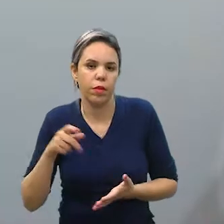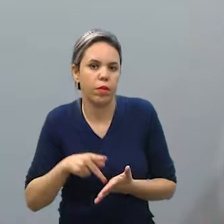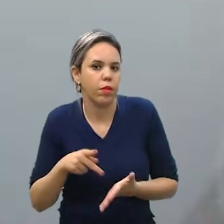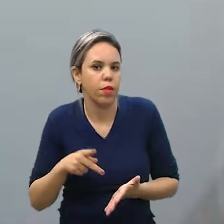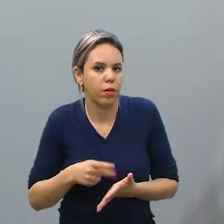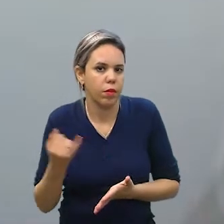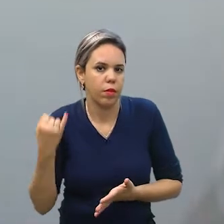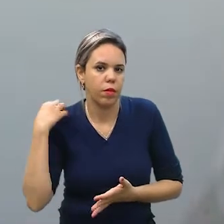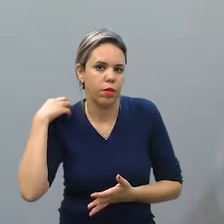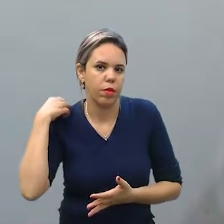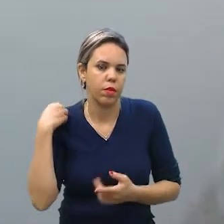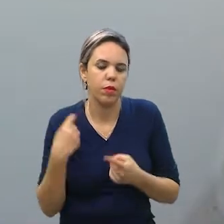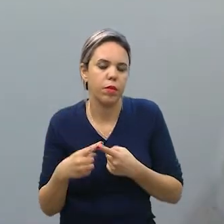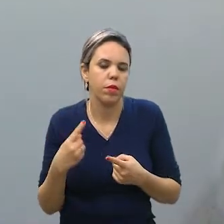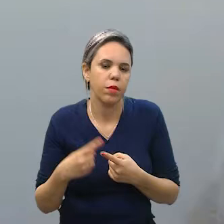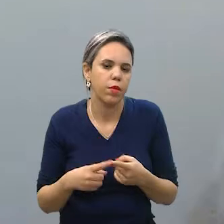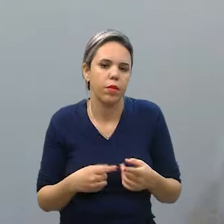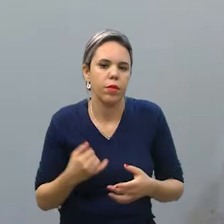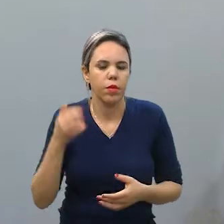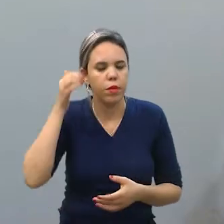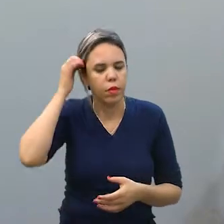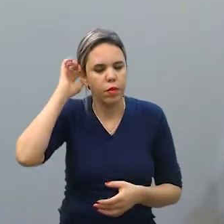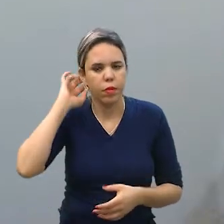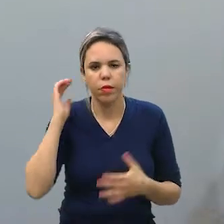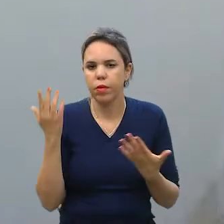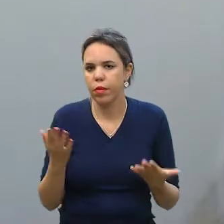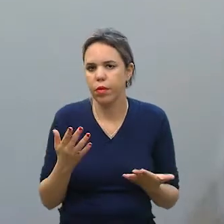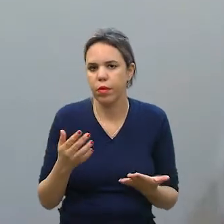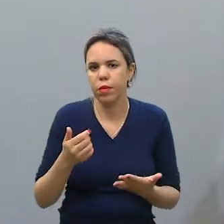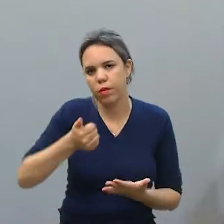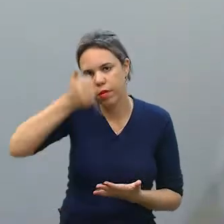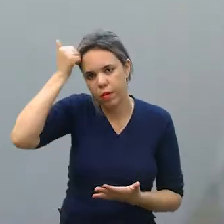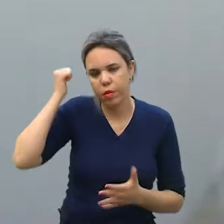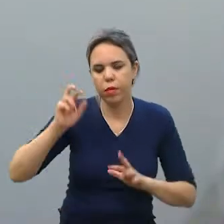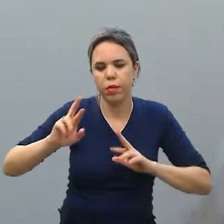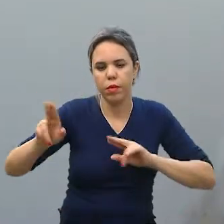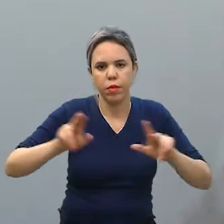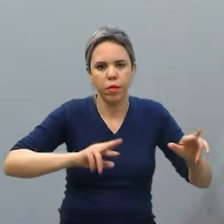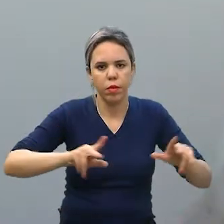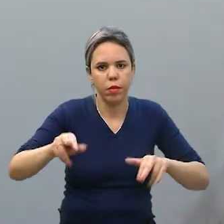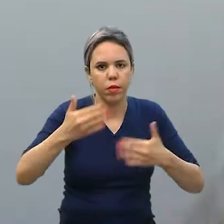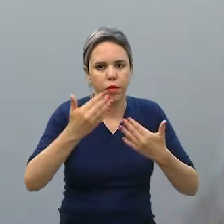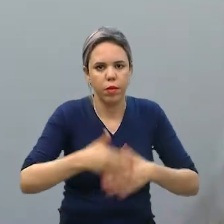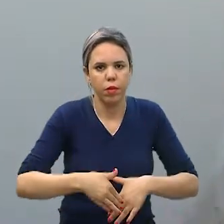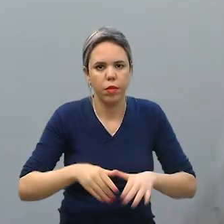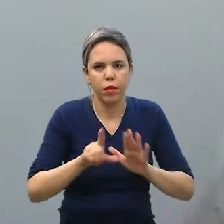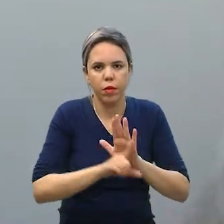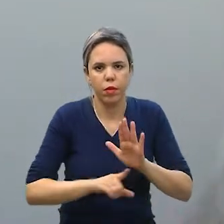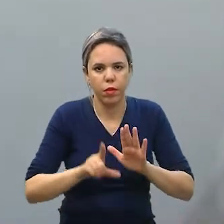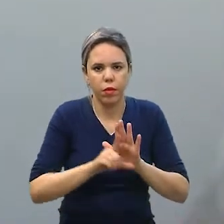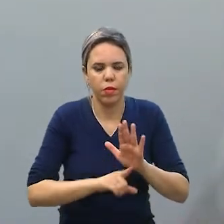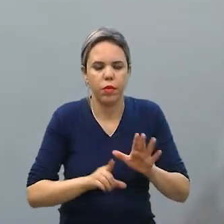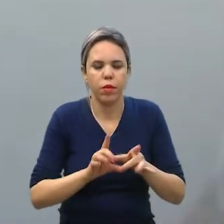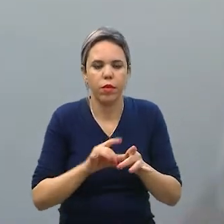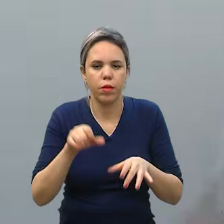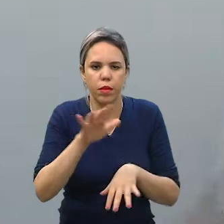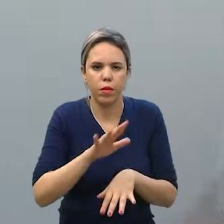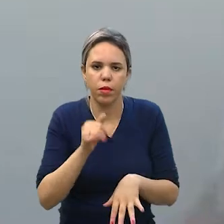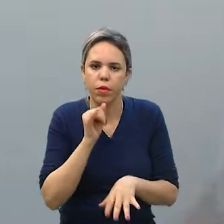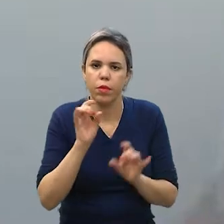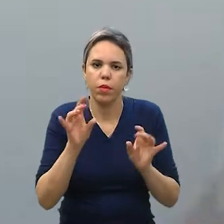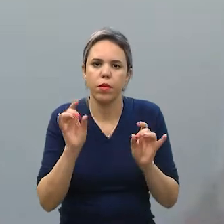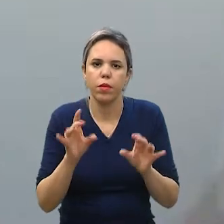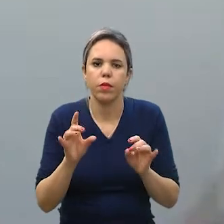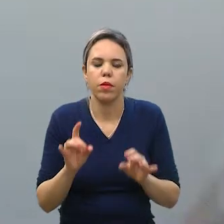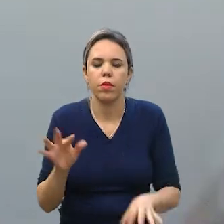Exatamente, isso é muito importante. Por que isso é importante? Cada vestibular tem a sua maneira de abordar a literatura, né? De modo geral,